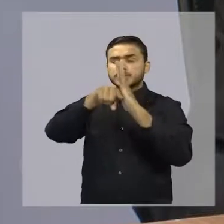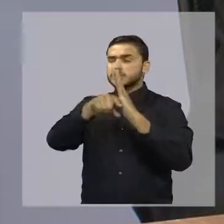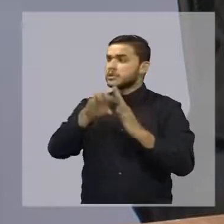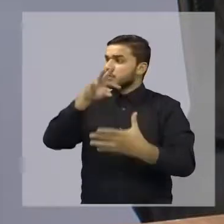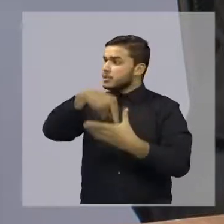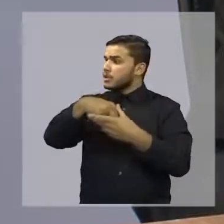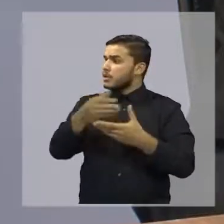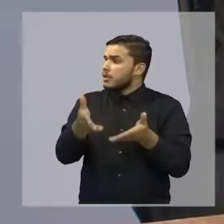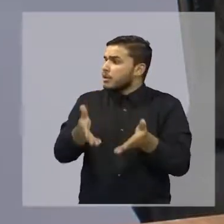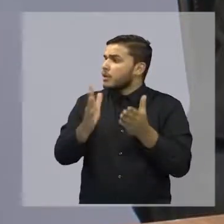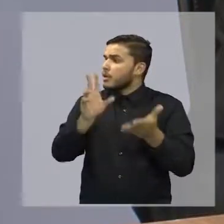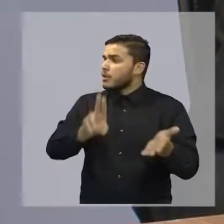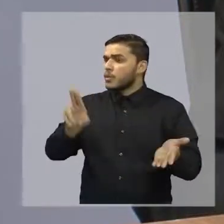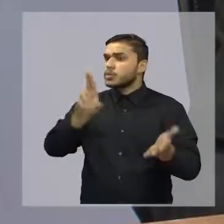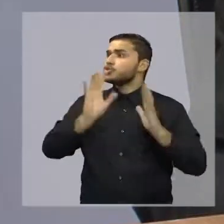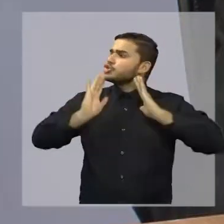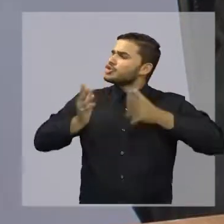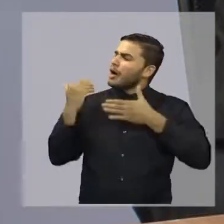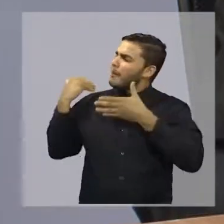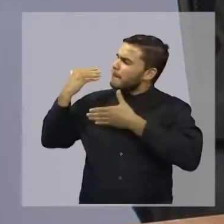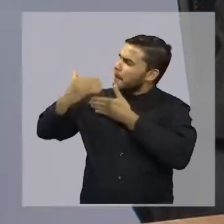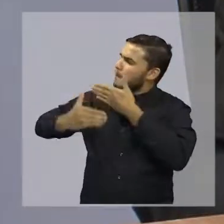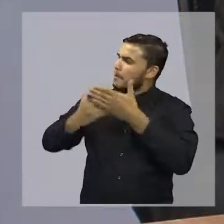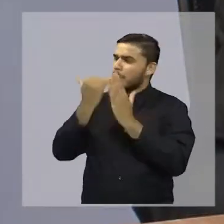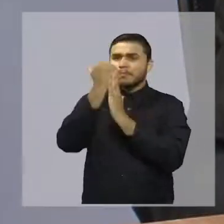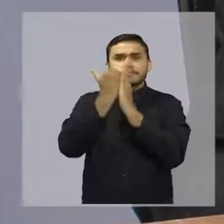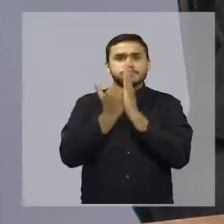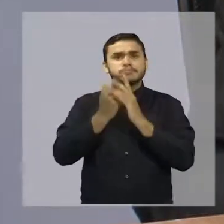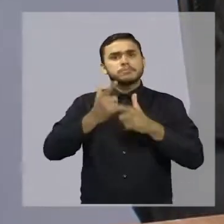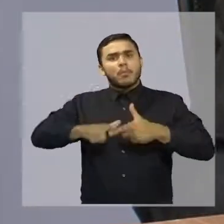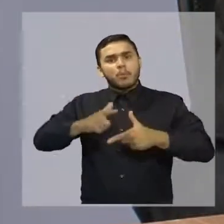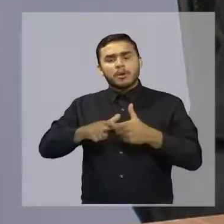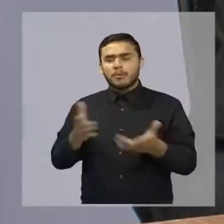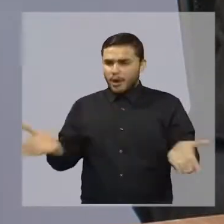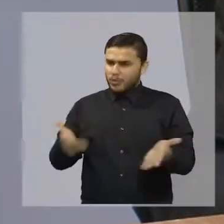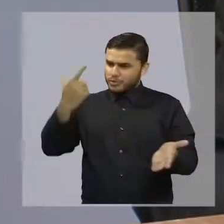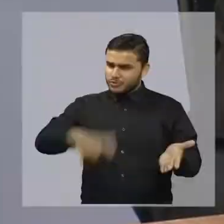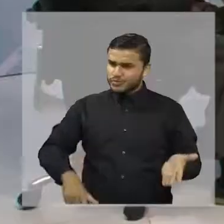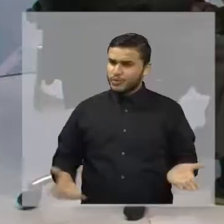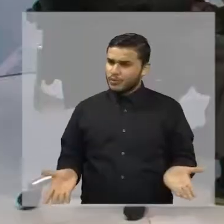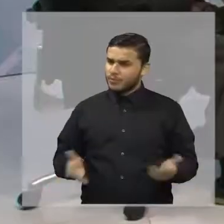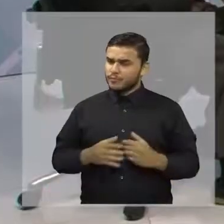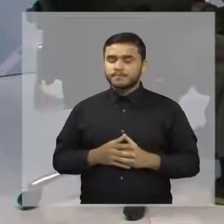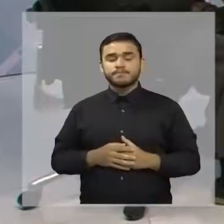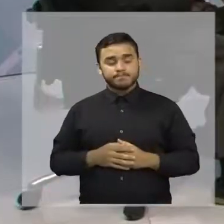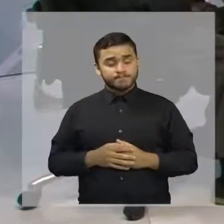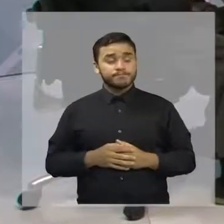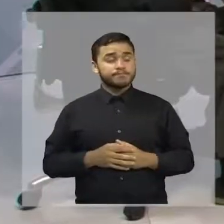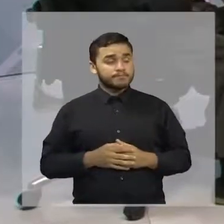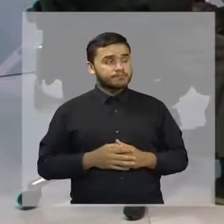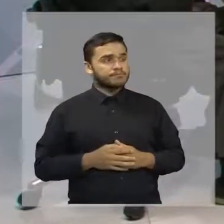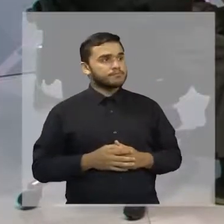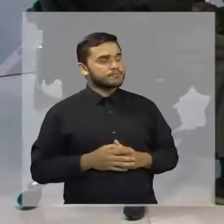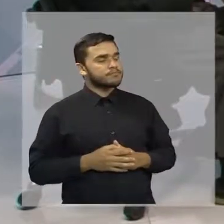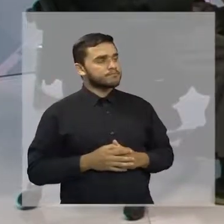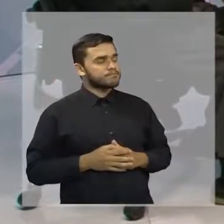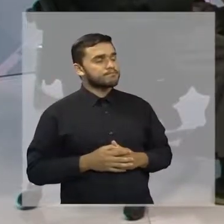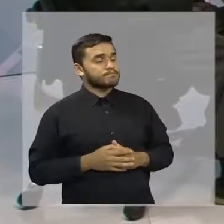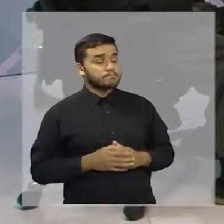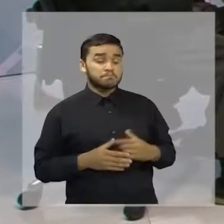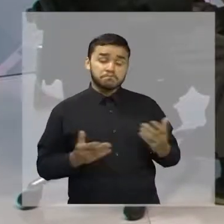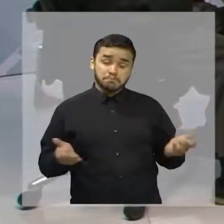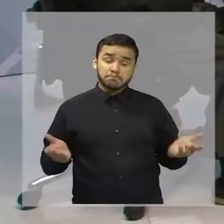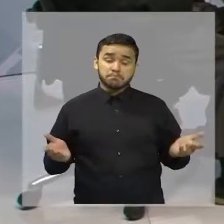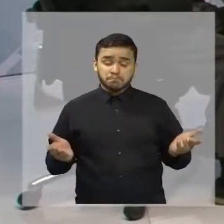científicas na universidade já haviam sucateado, já haviam parados e agora vem mais esse corte. Eu acho que o